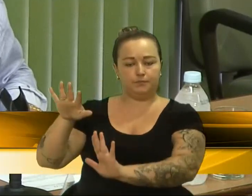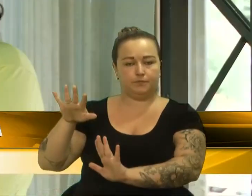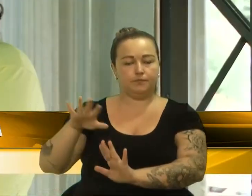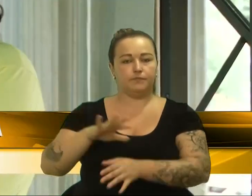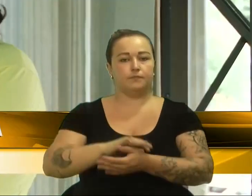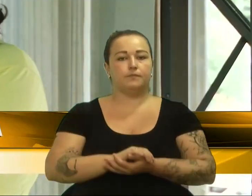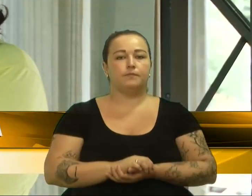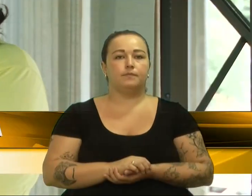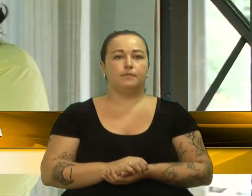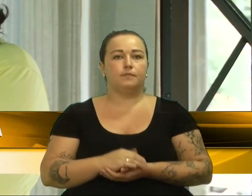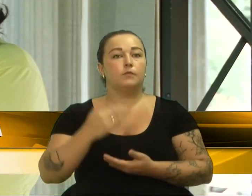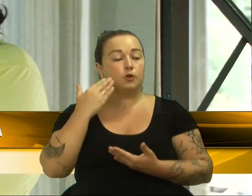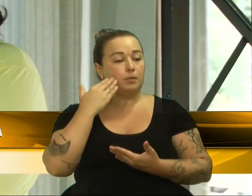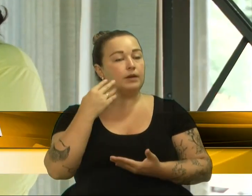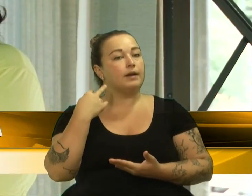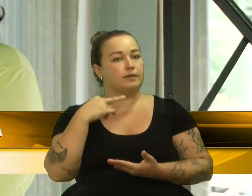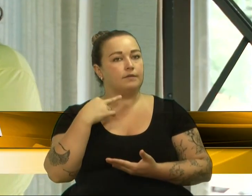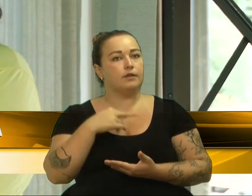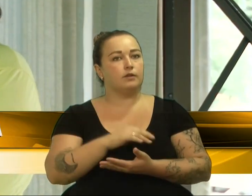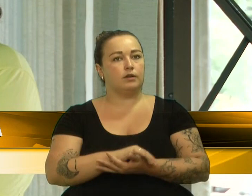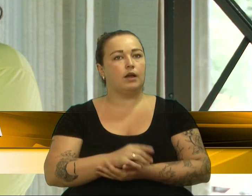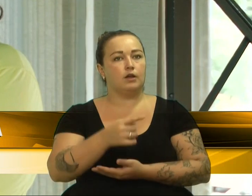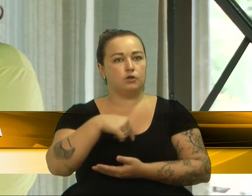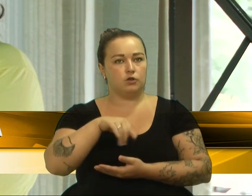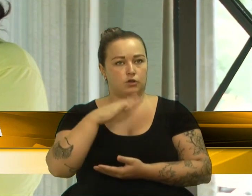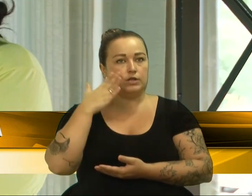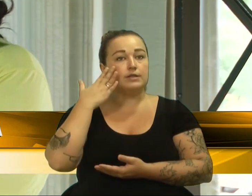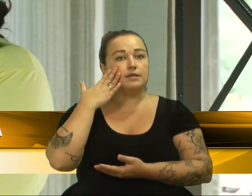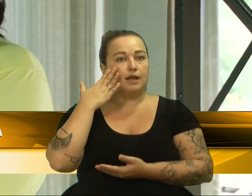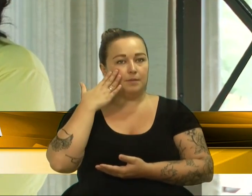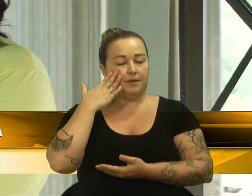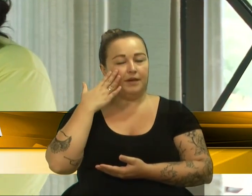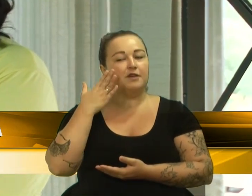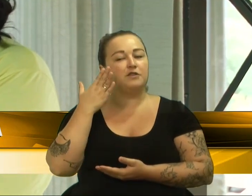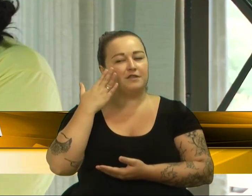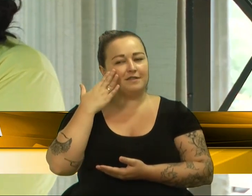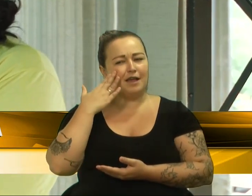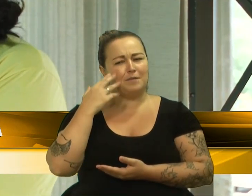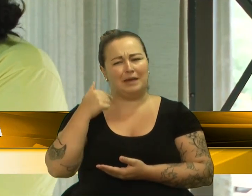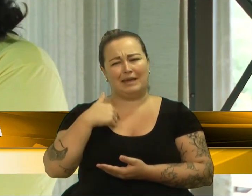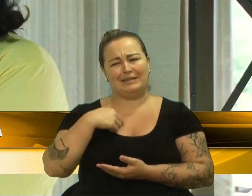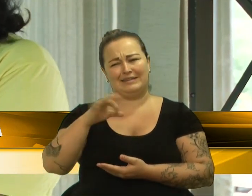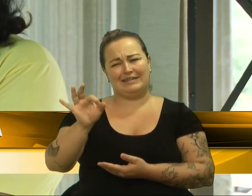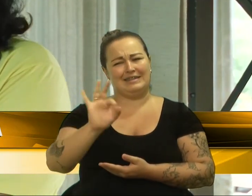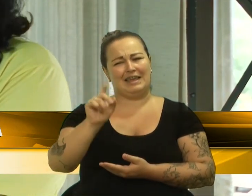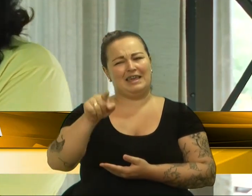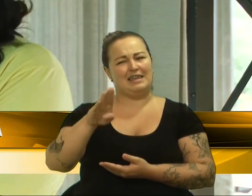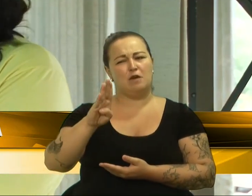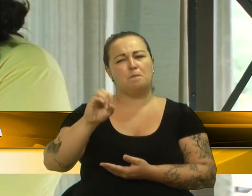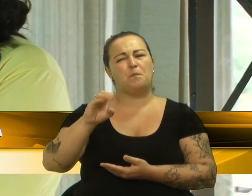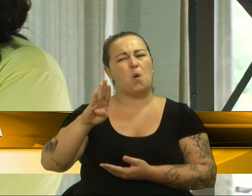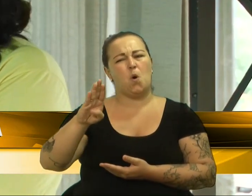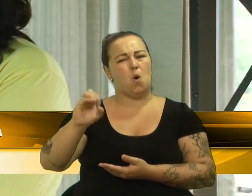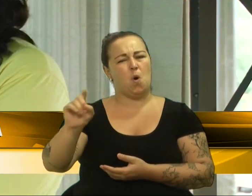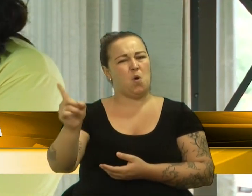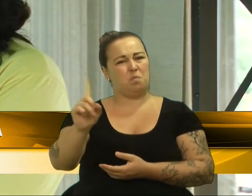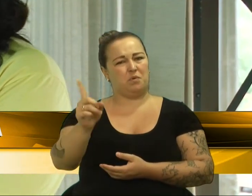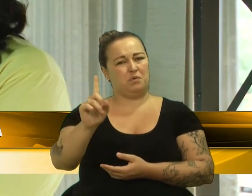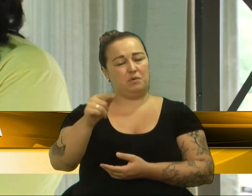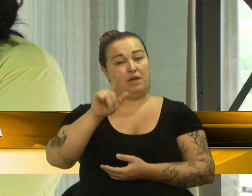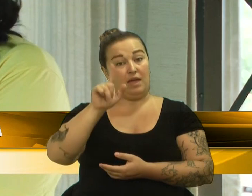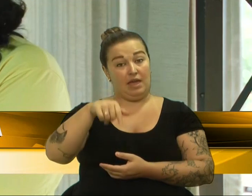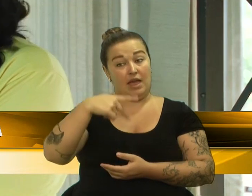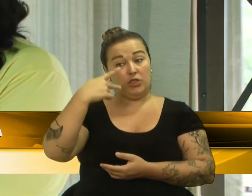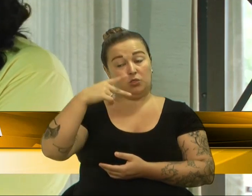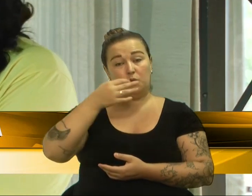então, tá? Muito obrigada. A gente sabe que aqui ninguém é bobo, né, vereador? A gente só espera que seja a sua opinião e